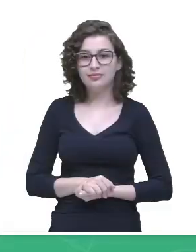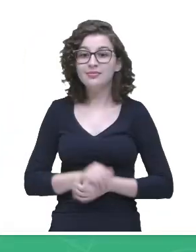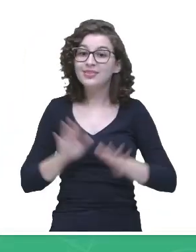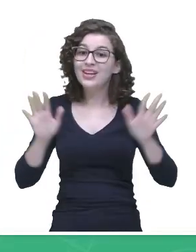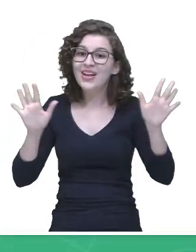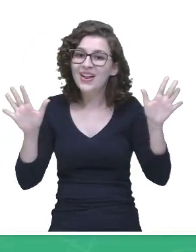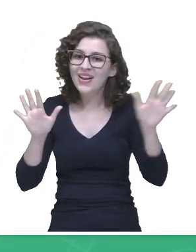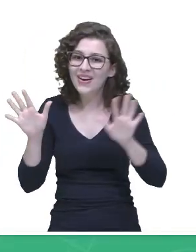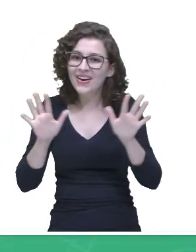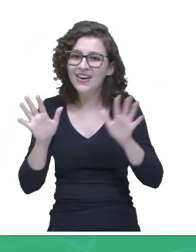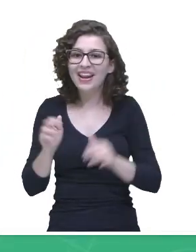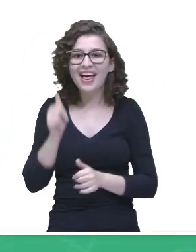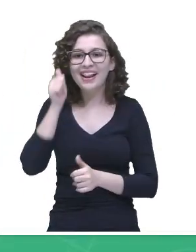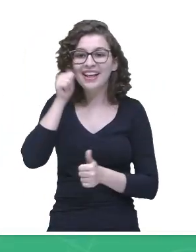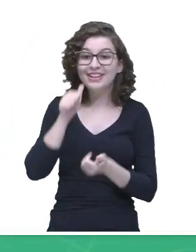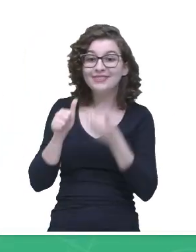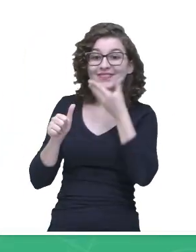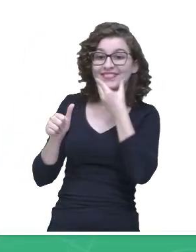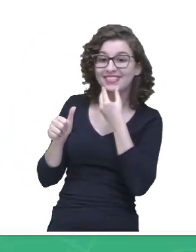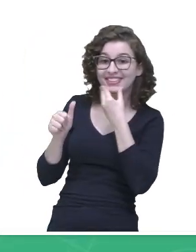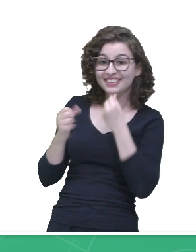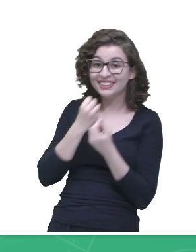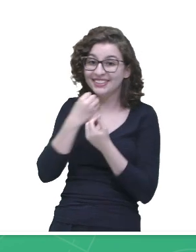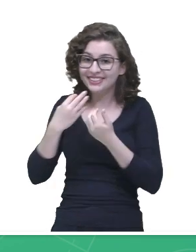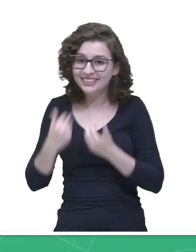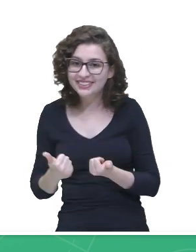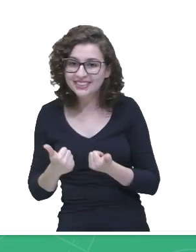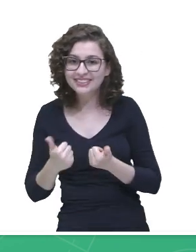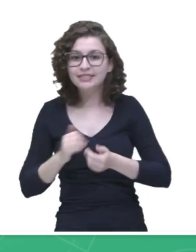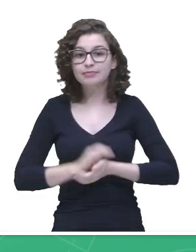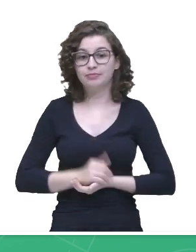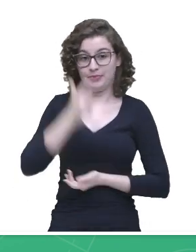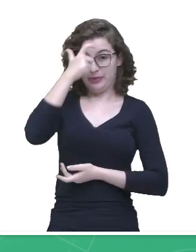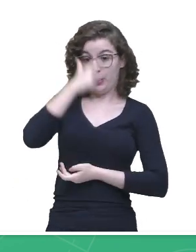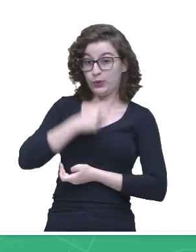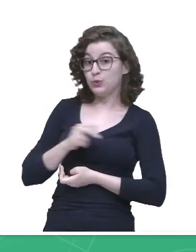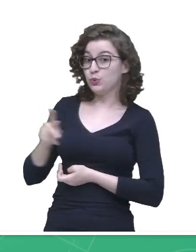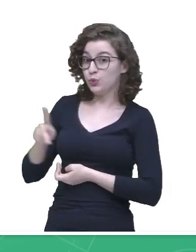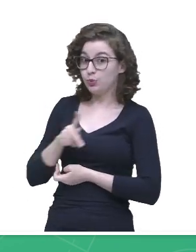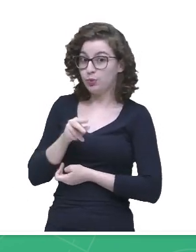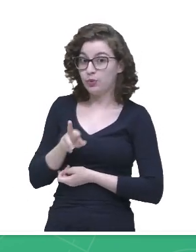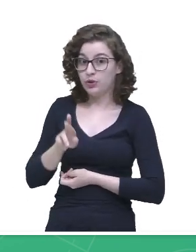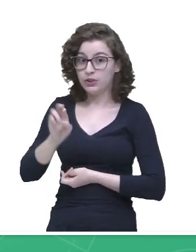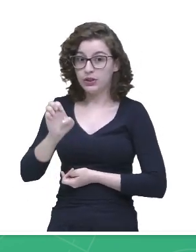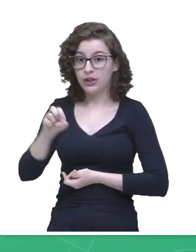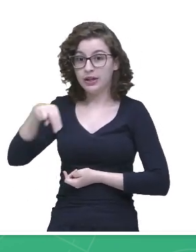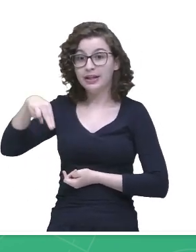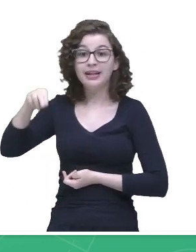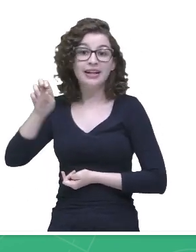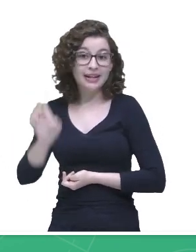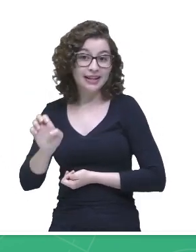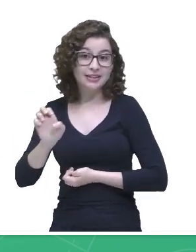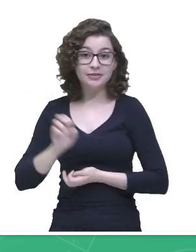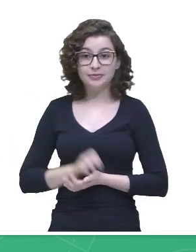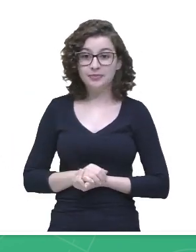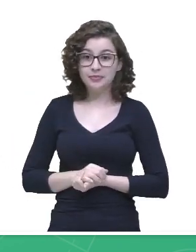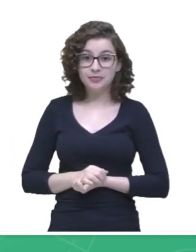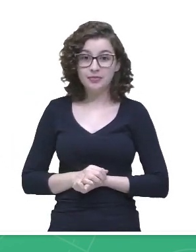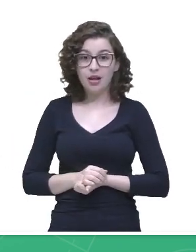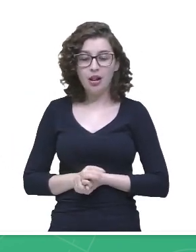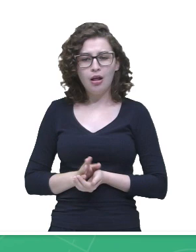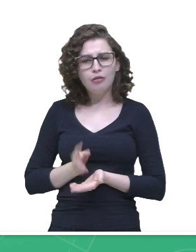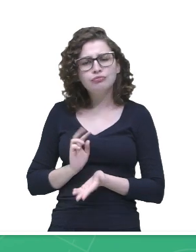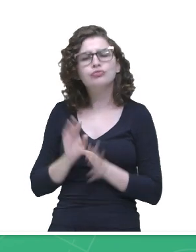Olá, chicos! Olá, chicas! Sou o professor René e mais uma vez aqui com vocês para